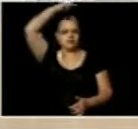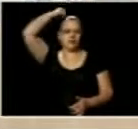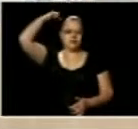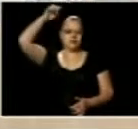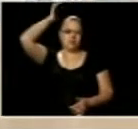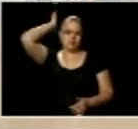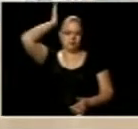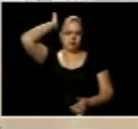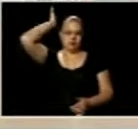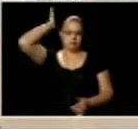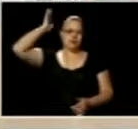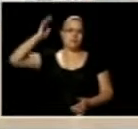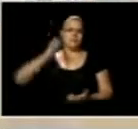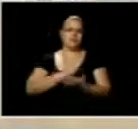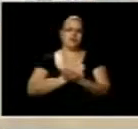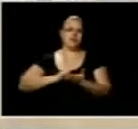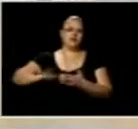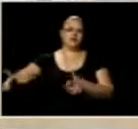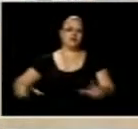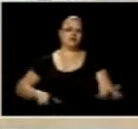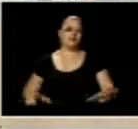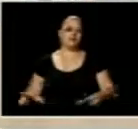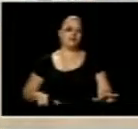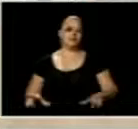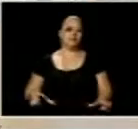Taubaté, iniciamos os nossos trabalhos.